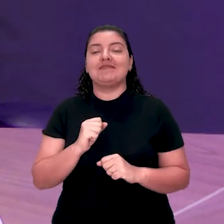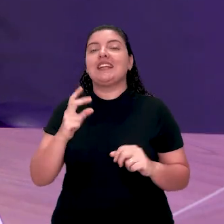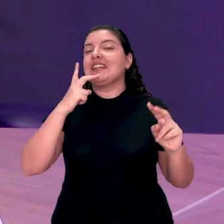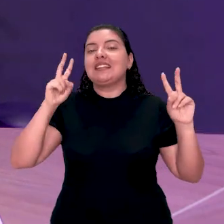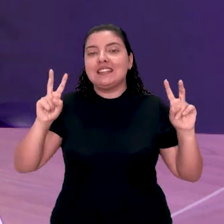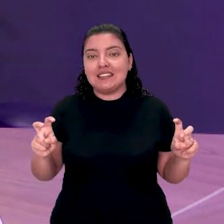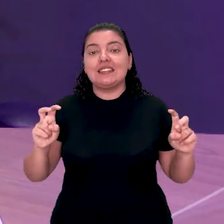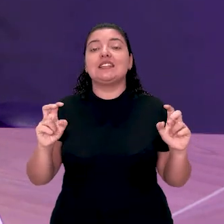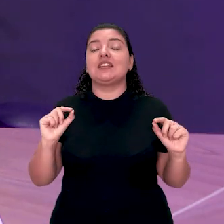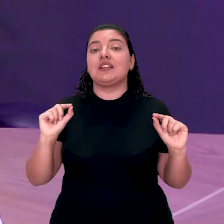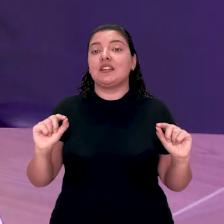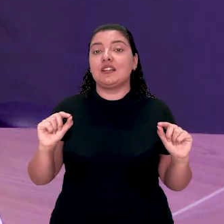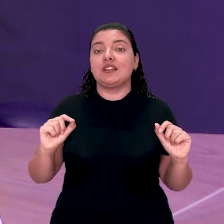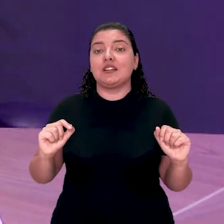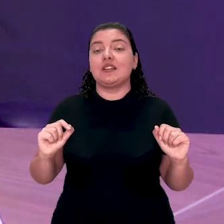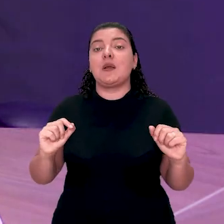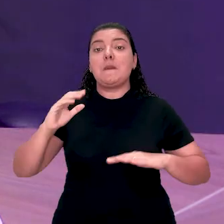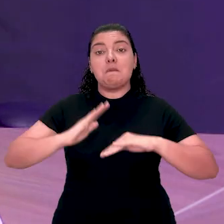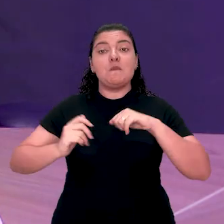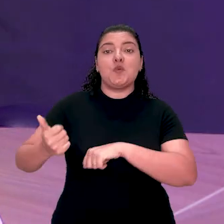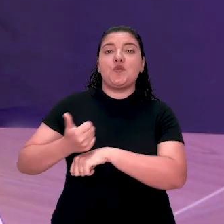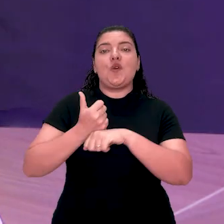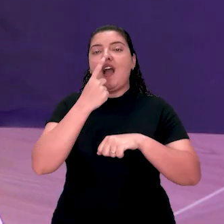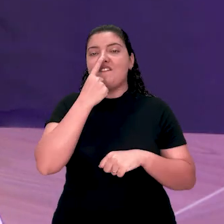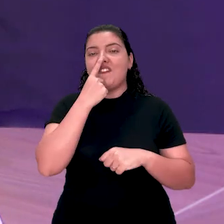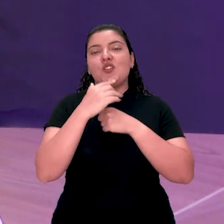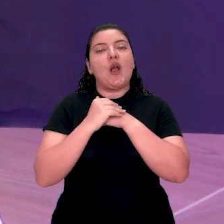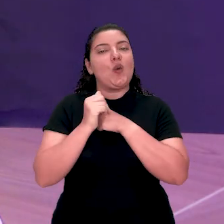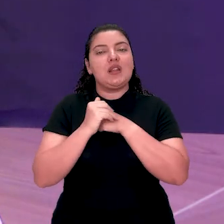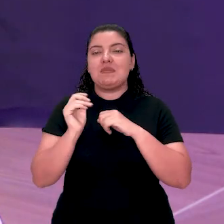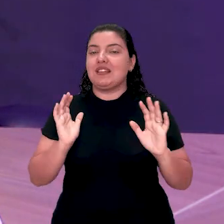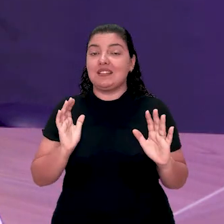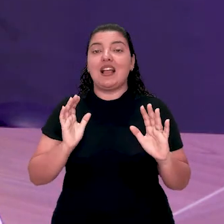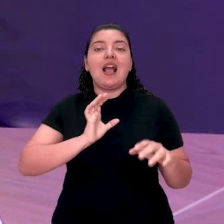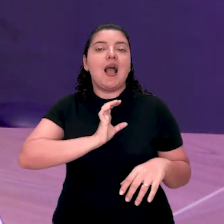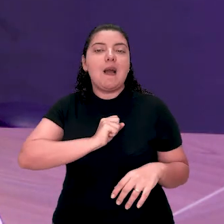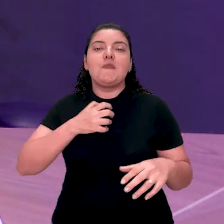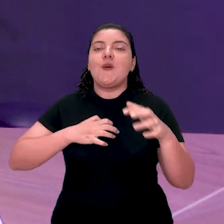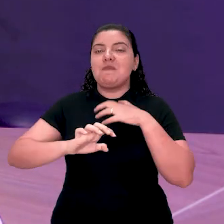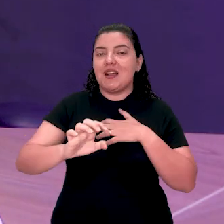falando além de uma profissão. É afeto e acolhimento, né? É amor e